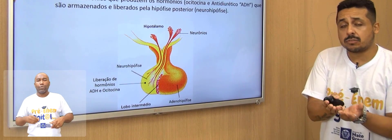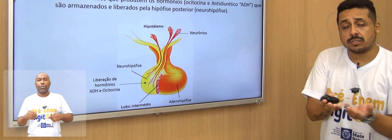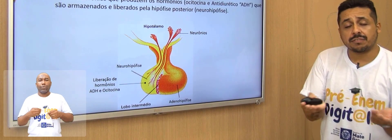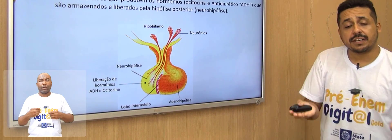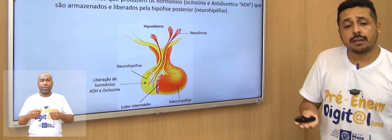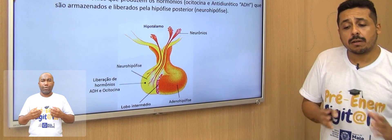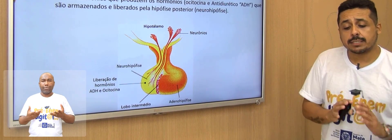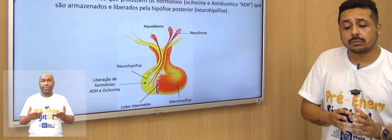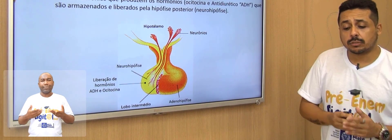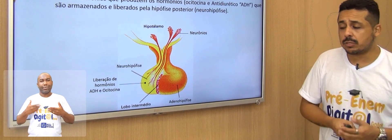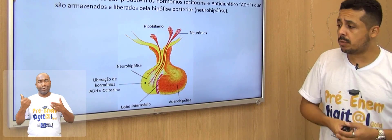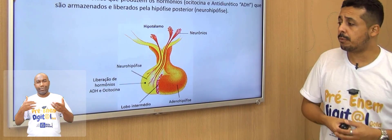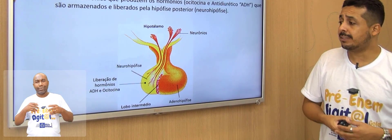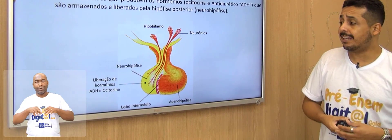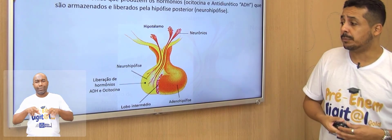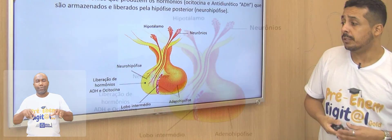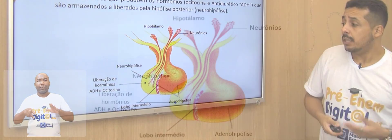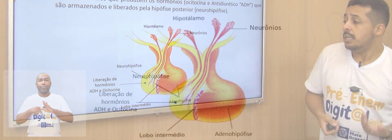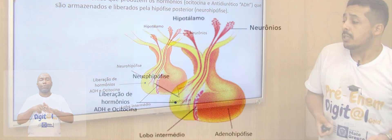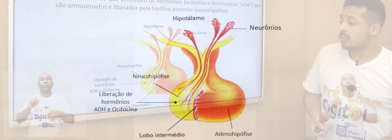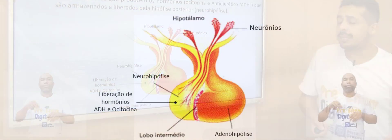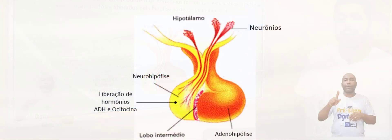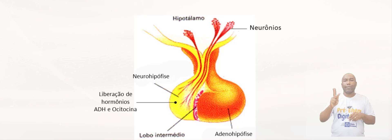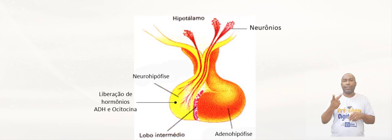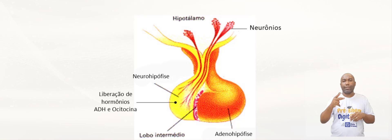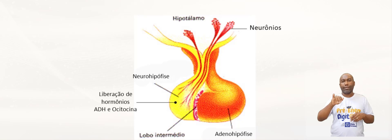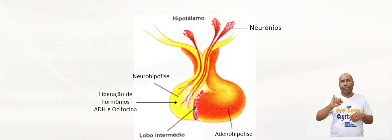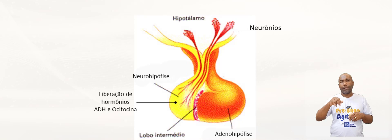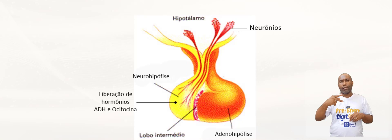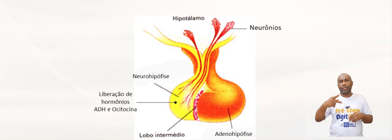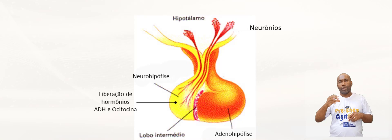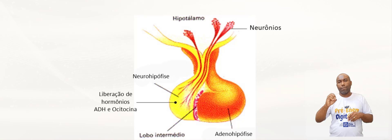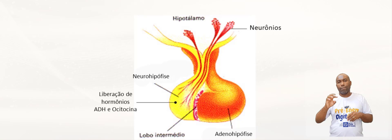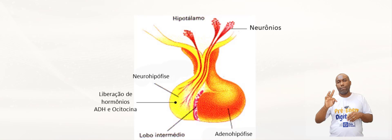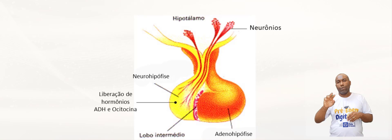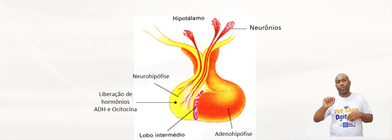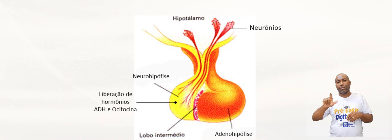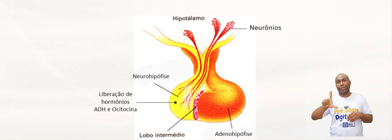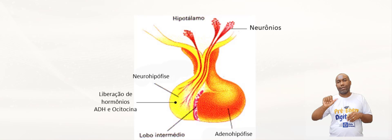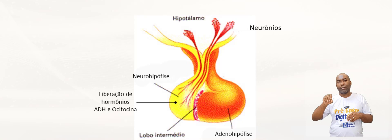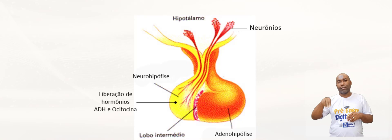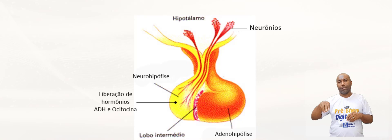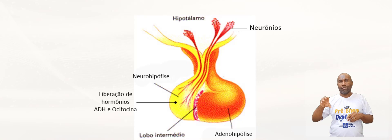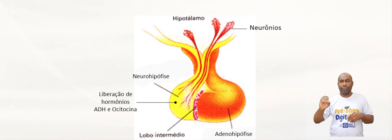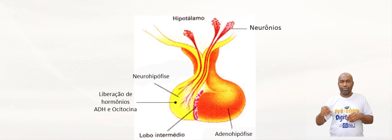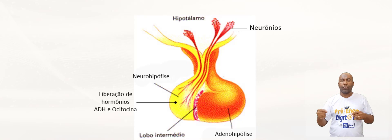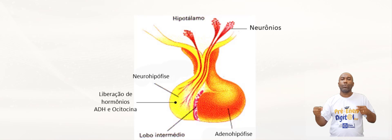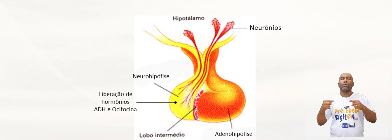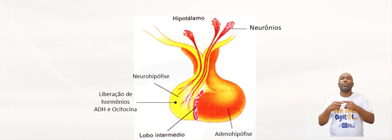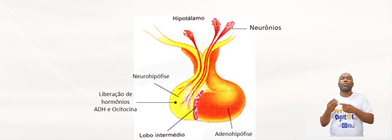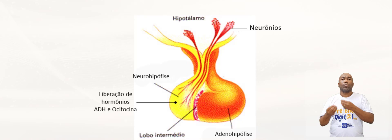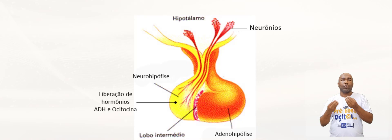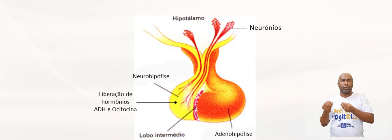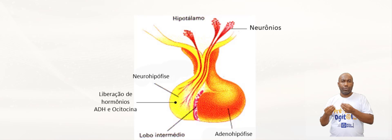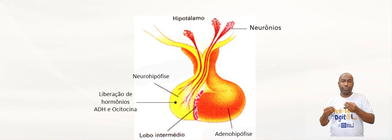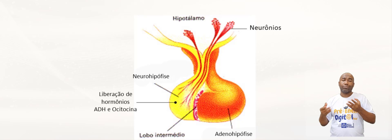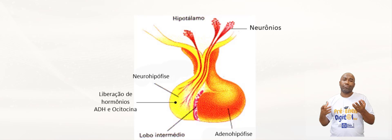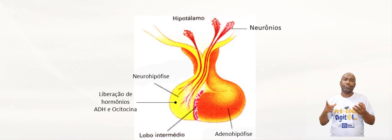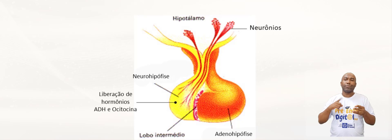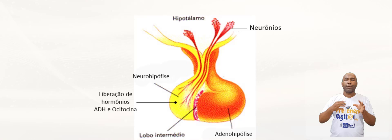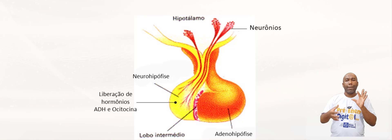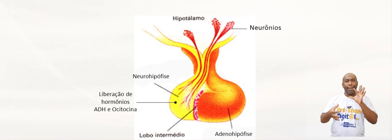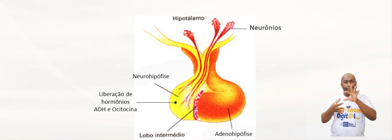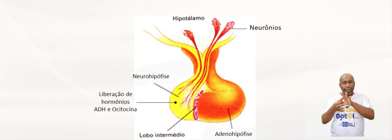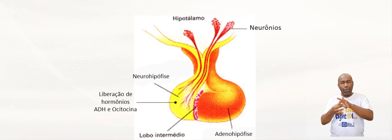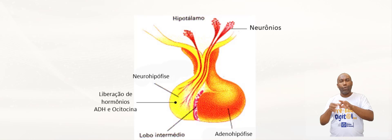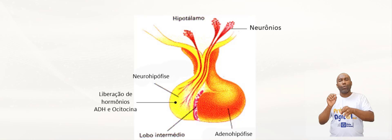Essas reações que eu falei agora são todas do hipotálamo. Só que, além disso, ele está ligado a uma glândula que